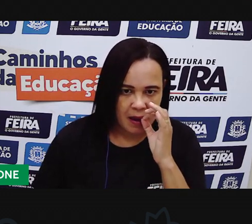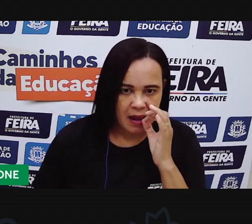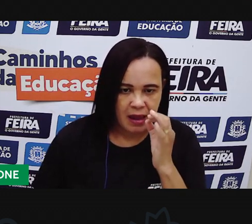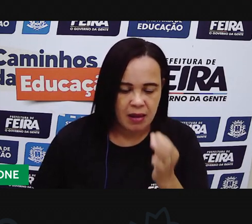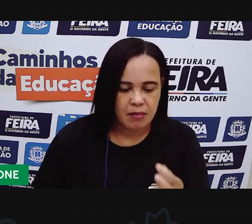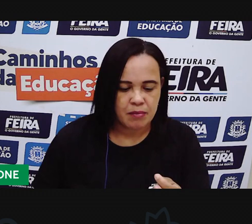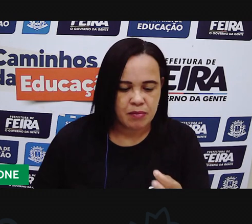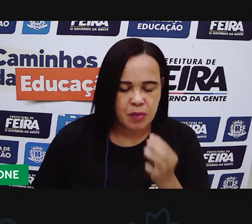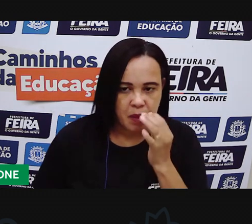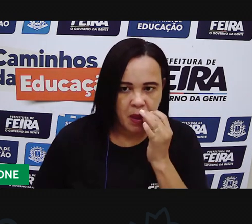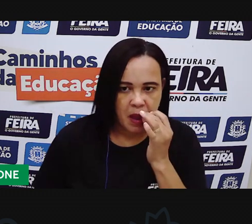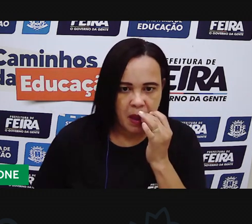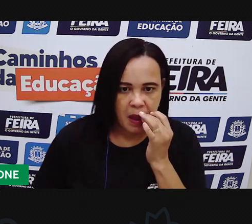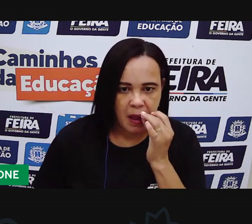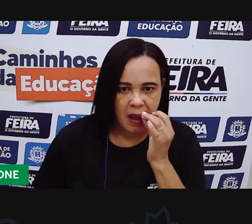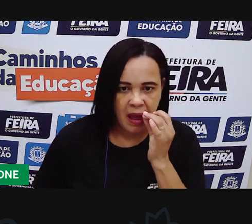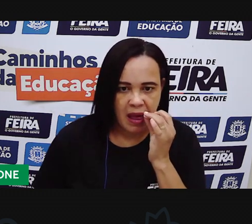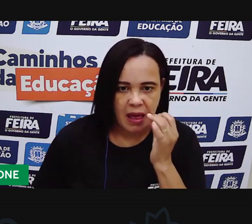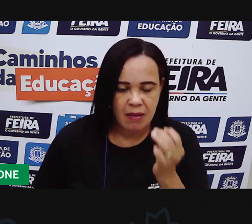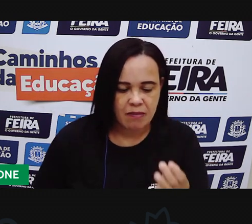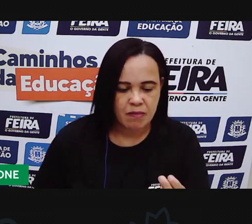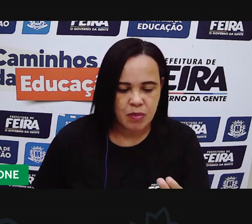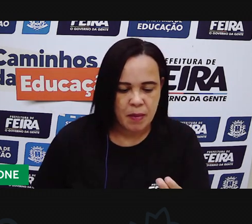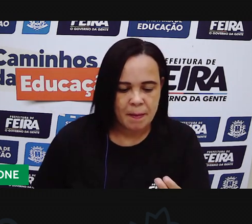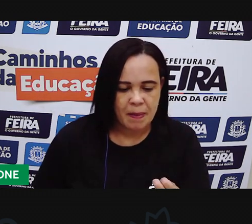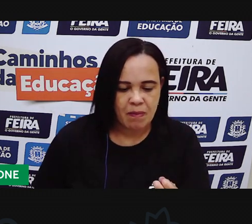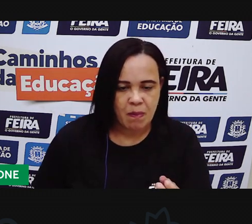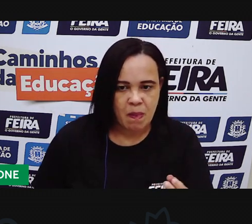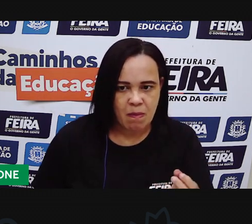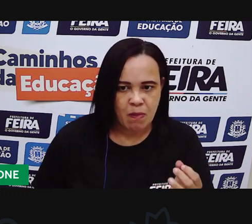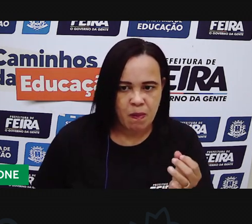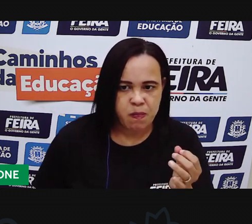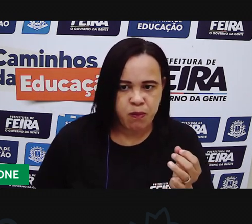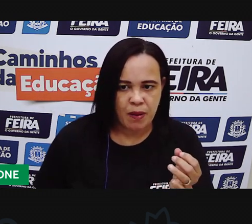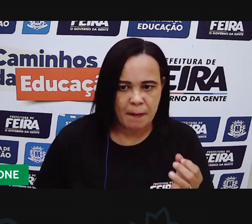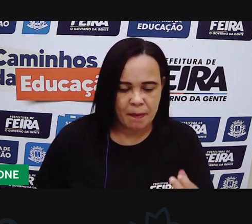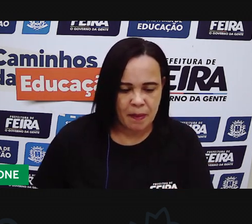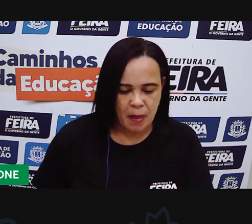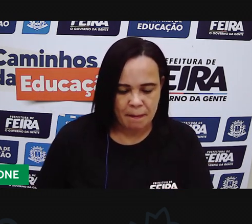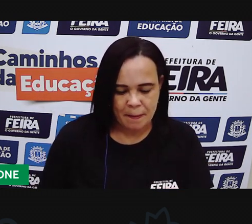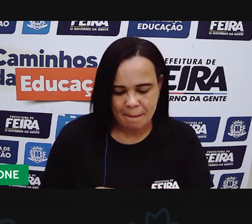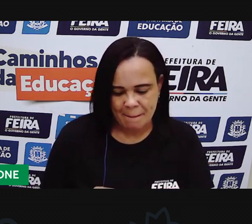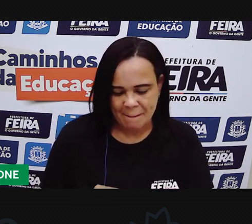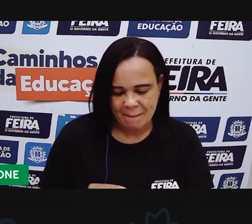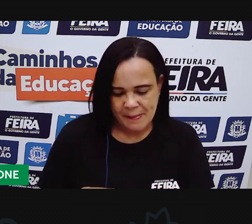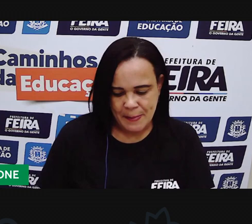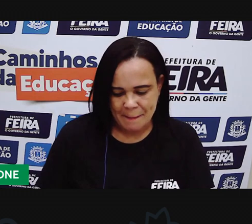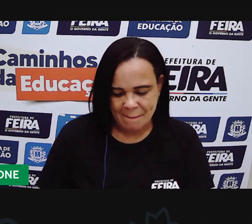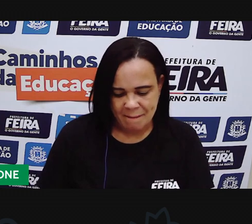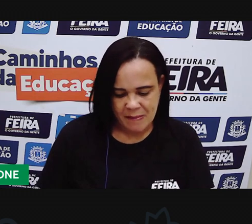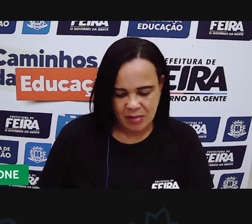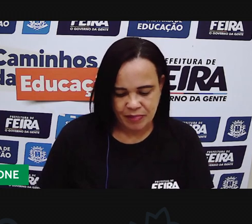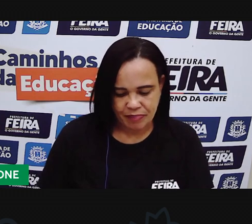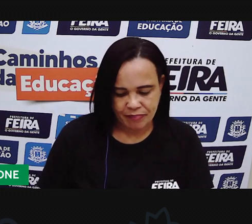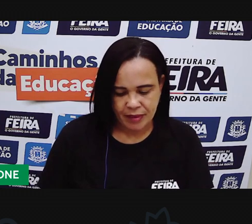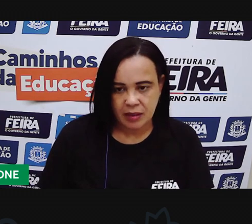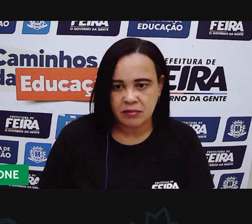Aí é isso, Pedro. Não, não vou compartilhar agora, não. Compartilhar. Eu vou compartilhar depois,